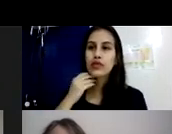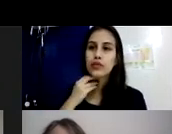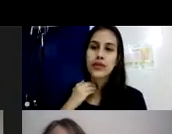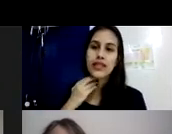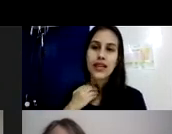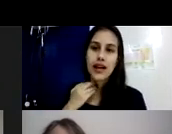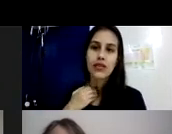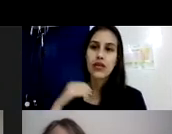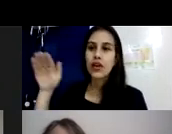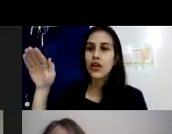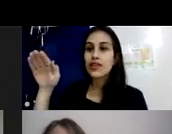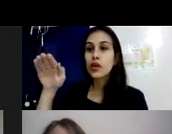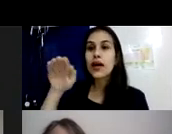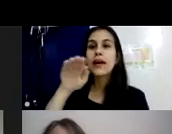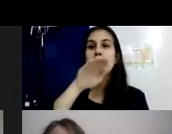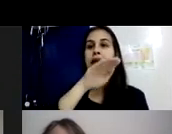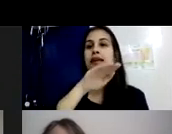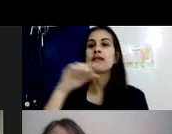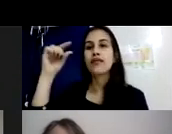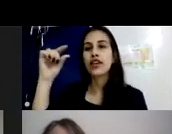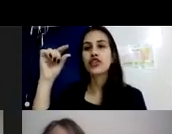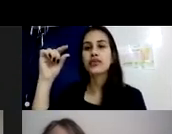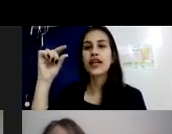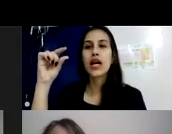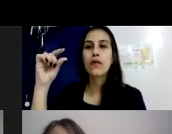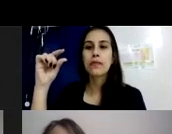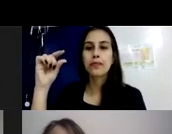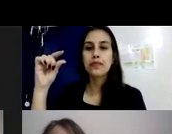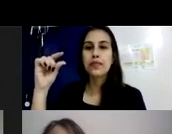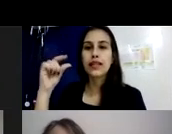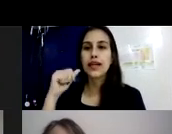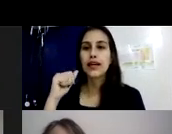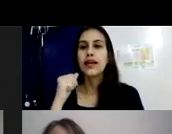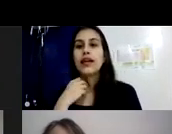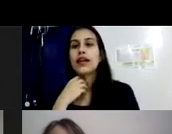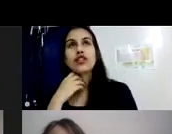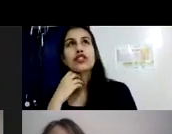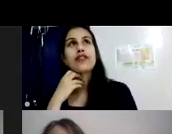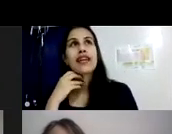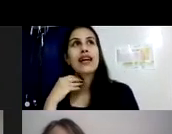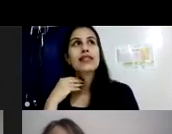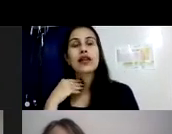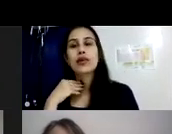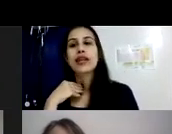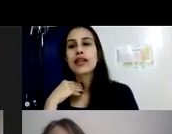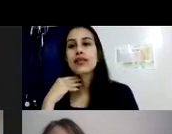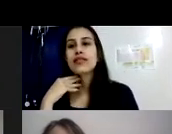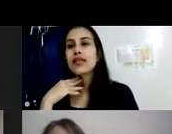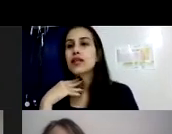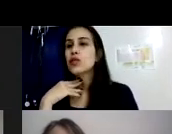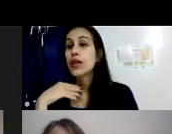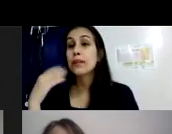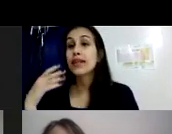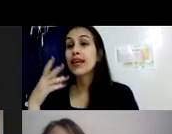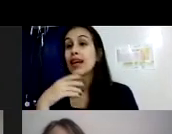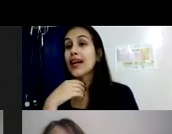outro tipo de material, fazer uma rampinha em vez de ter um degrau, tá? Eu já tive em casa que a mulher teve que fazer isso,